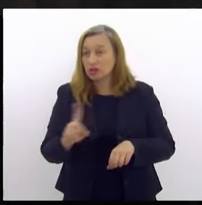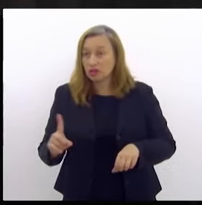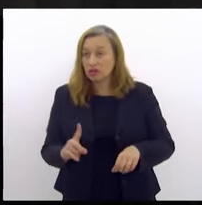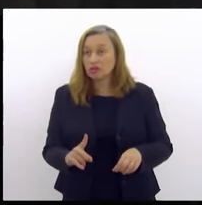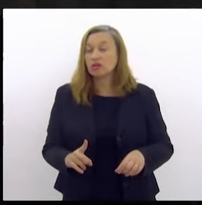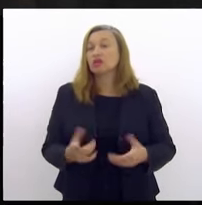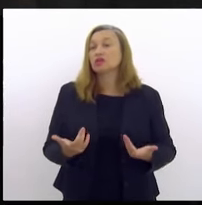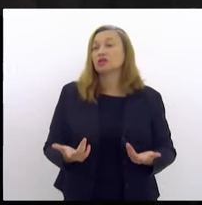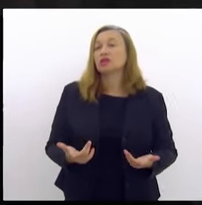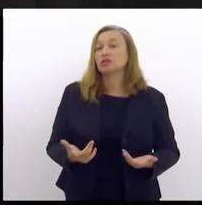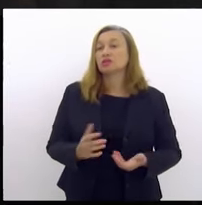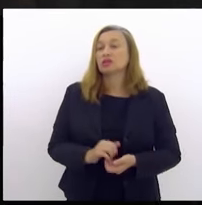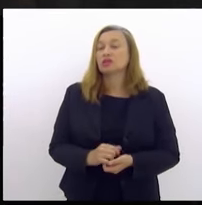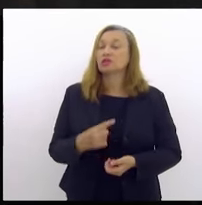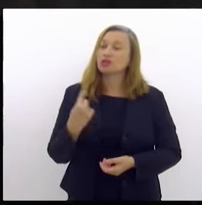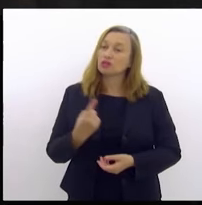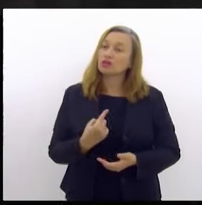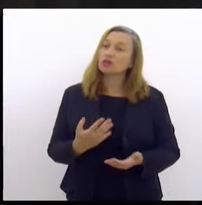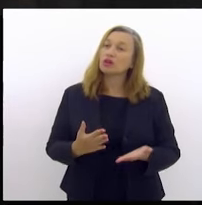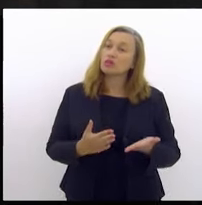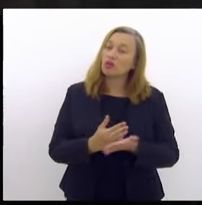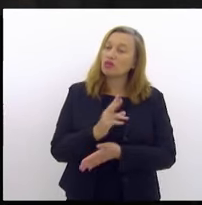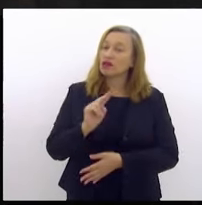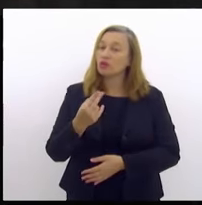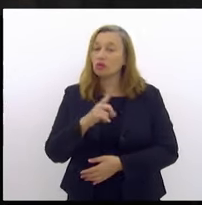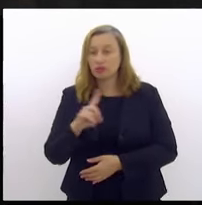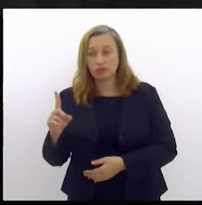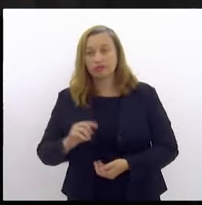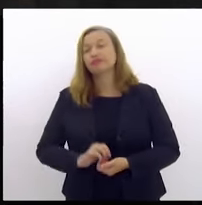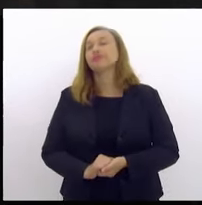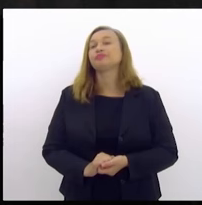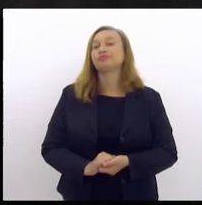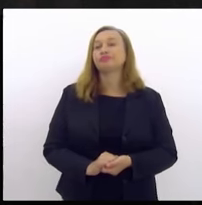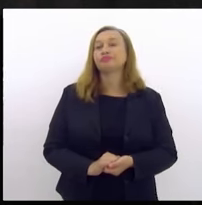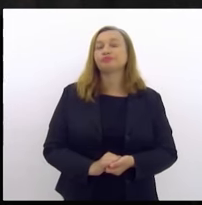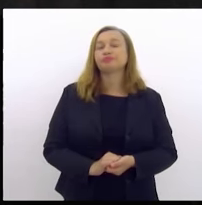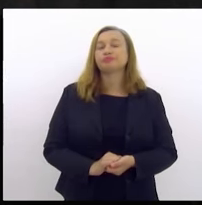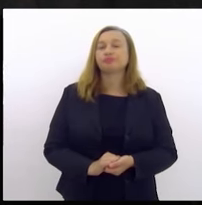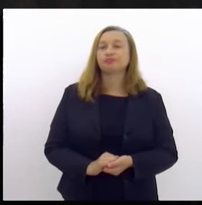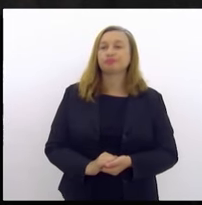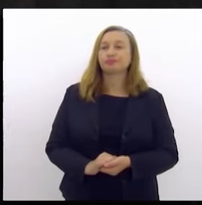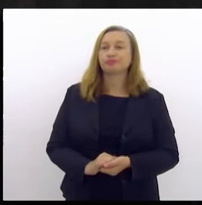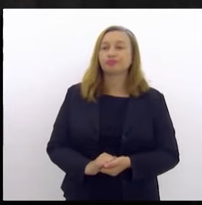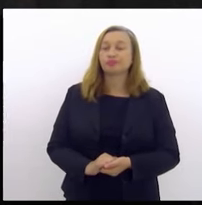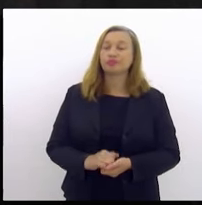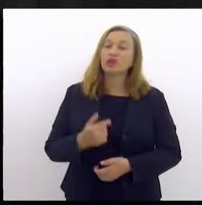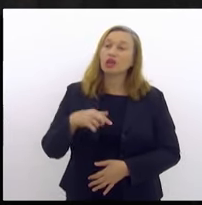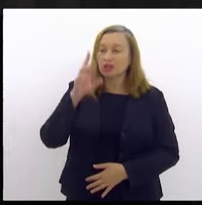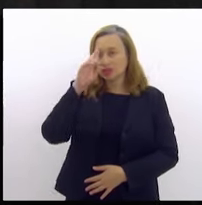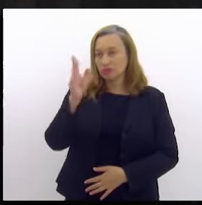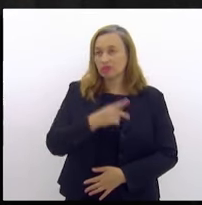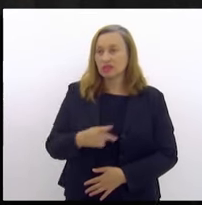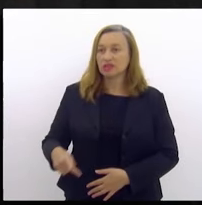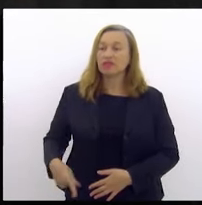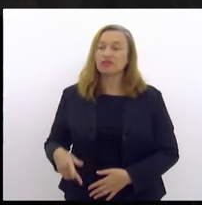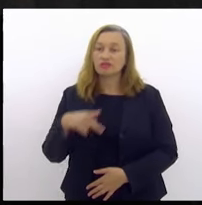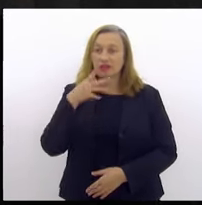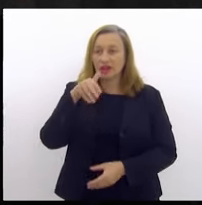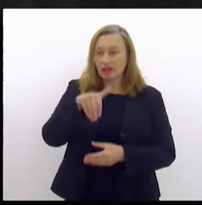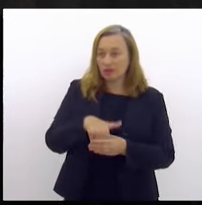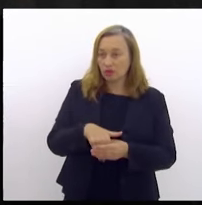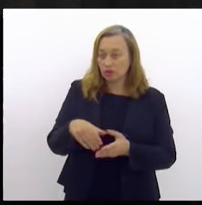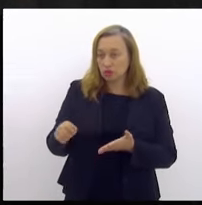mérito, somos favoráveis ou não. E na forma, senhor presidente, eu fiz questão de trazer voto